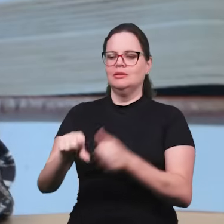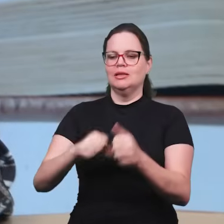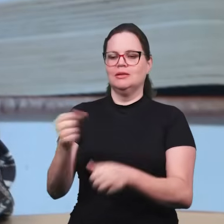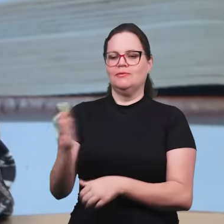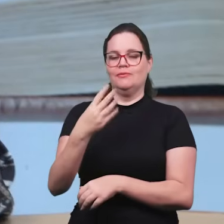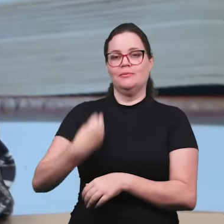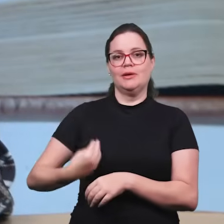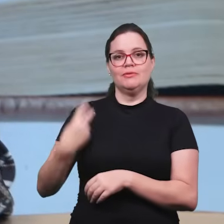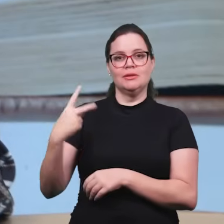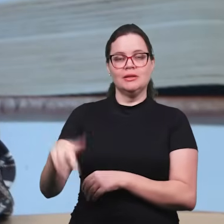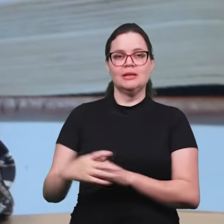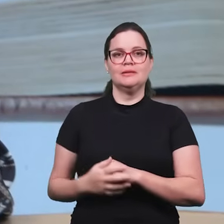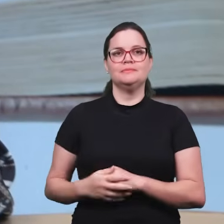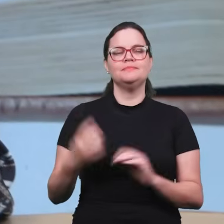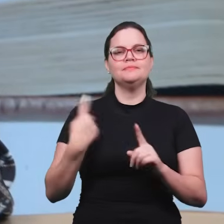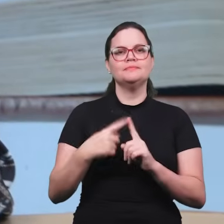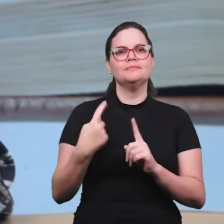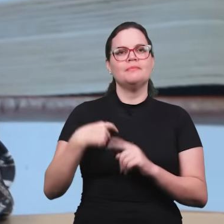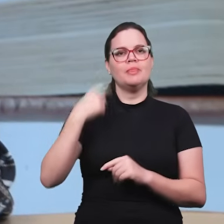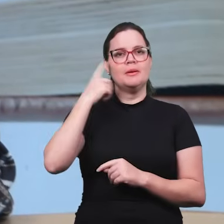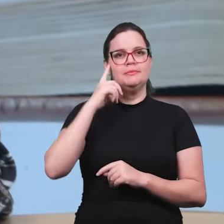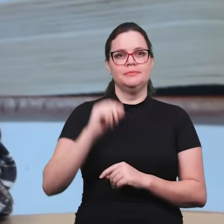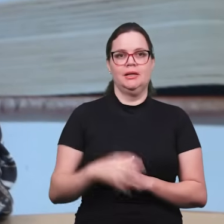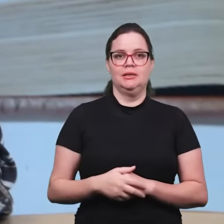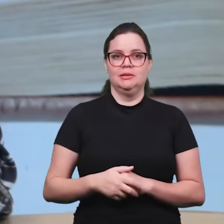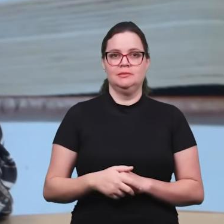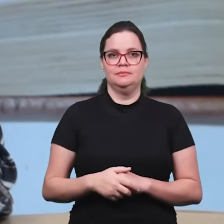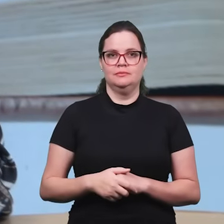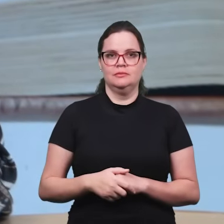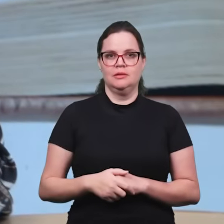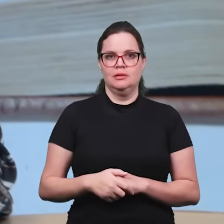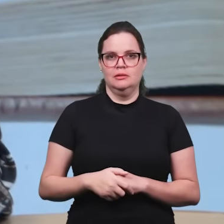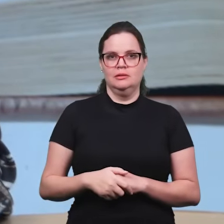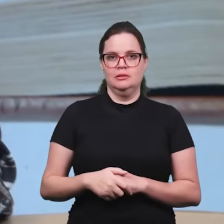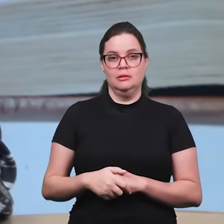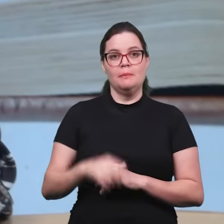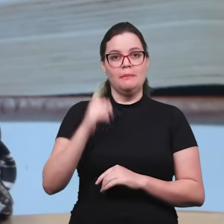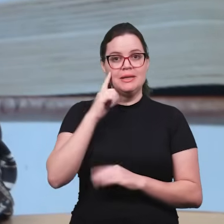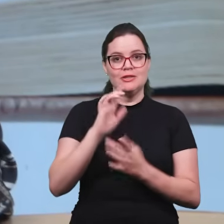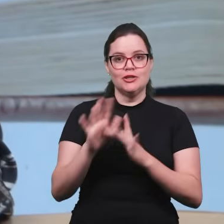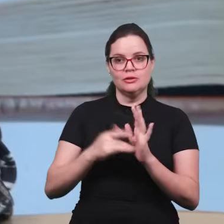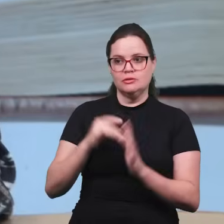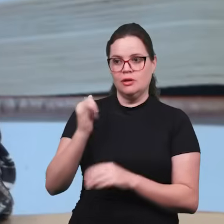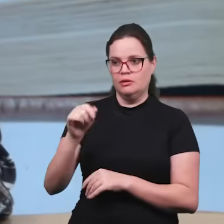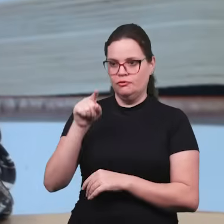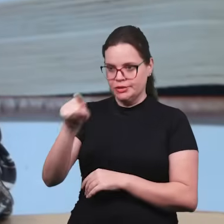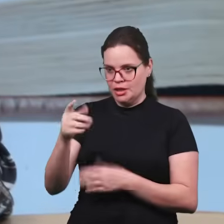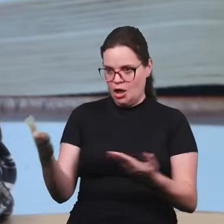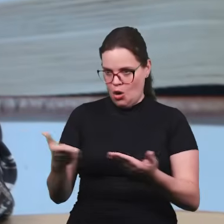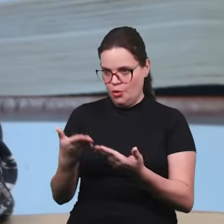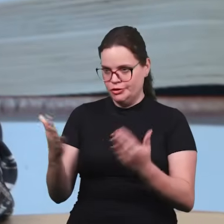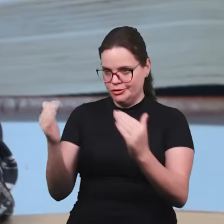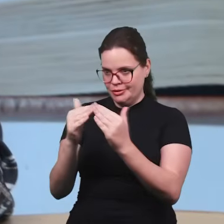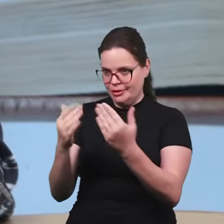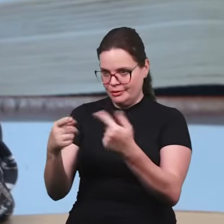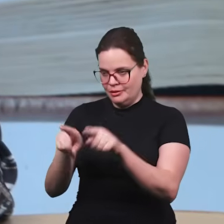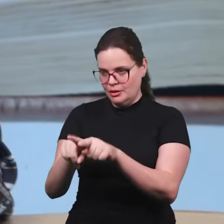você pensa que o que você está com ele hoje não é teu marido, é marido de